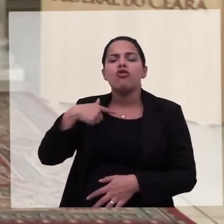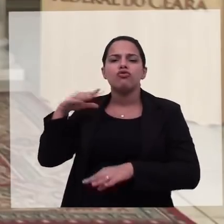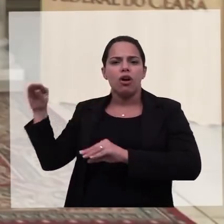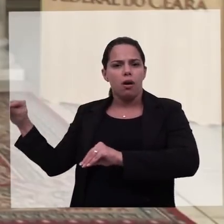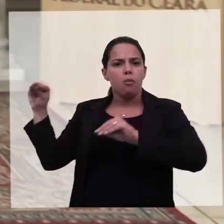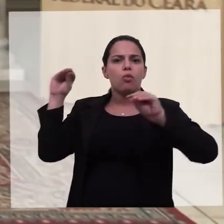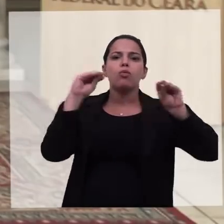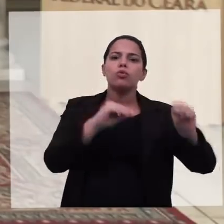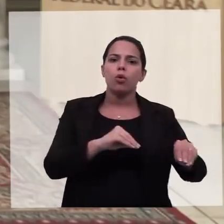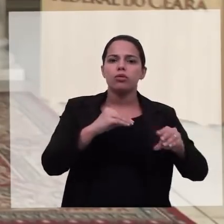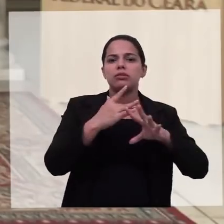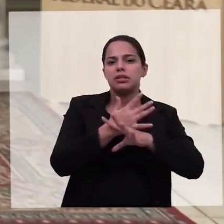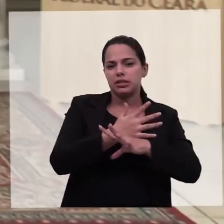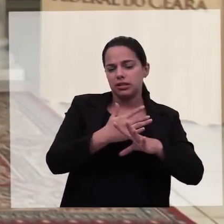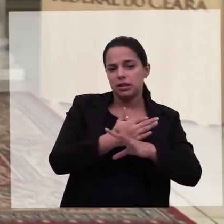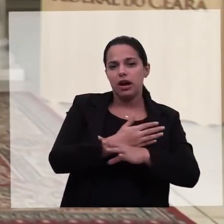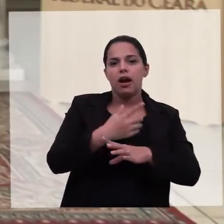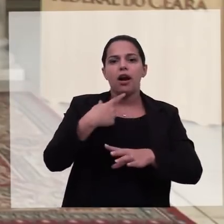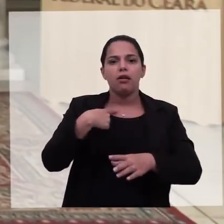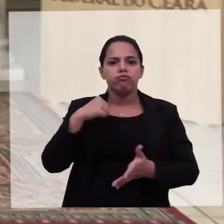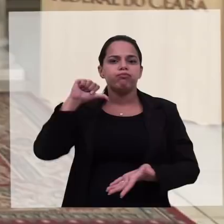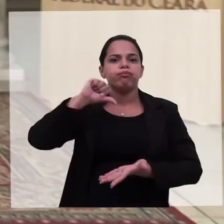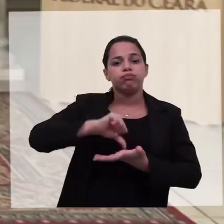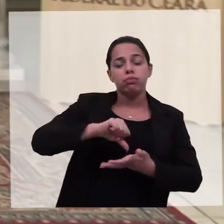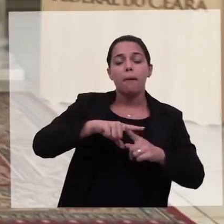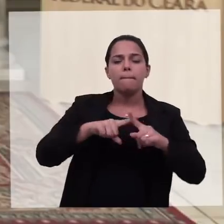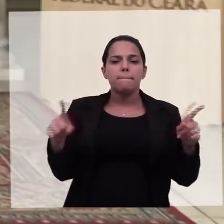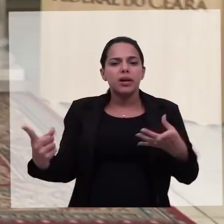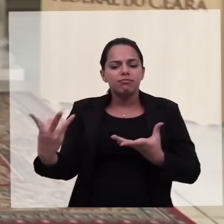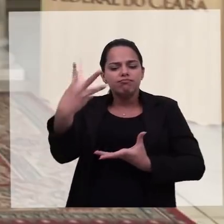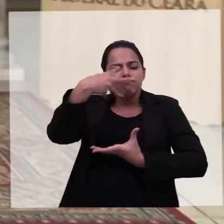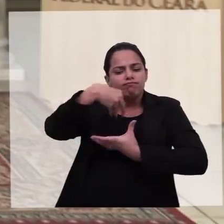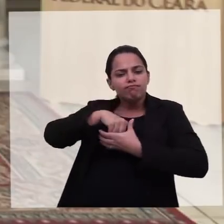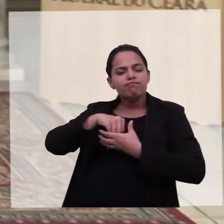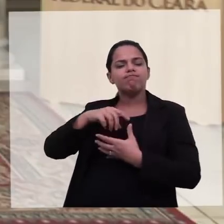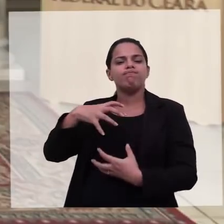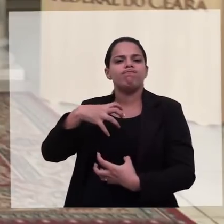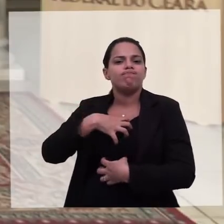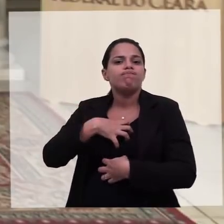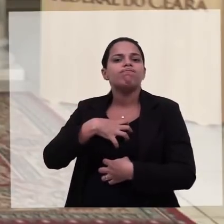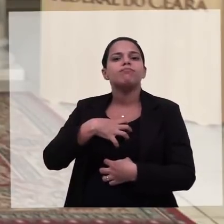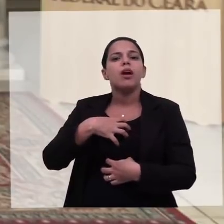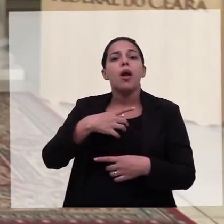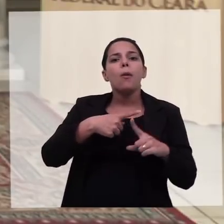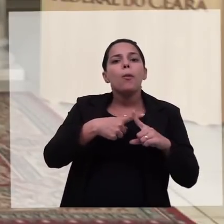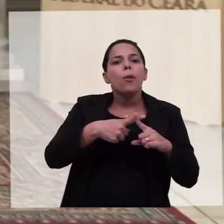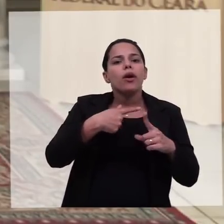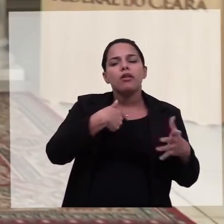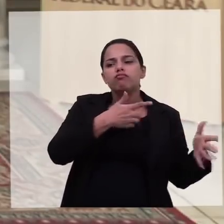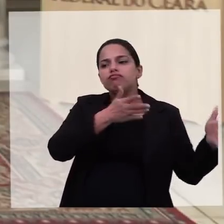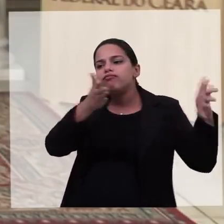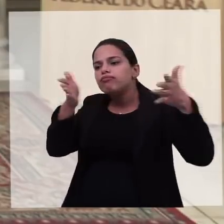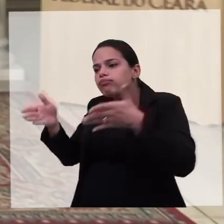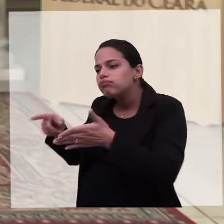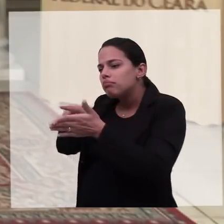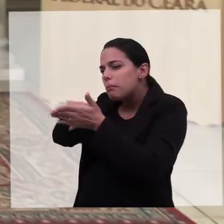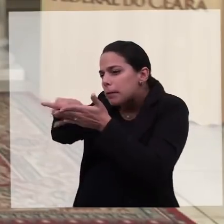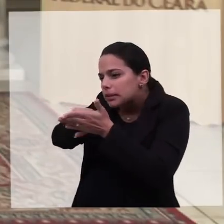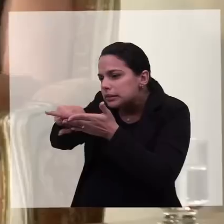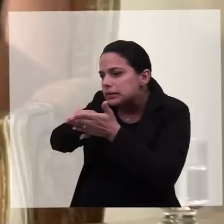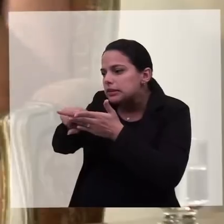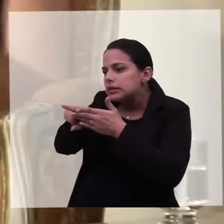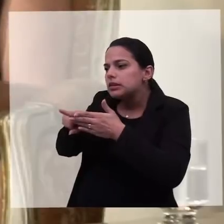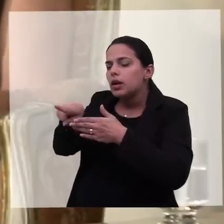ter saído de lá, mas o sertão veio comigo. Porque eu volto minhas pesquisas para essa região, para o